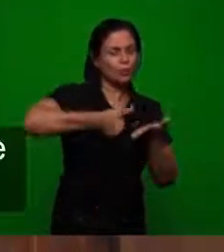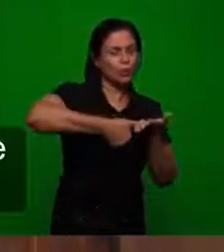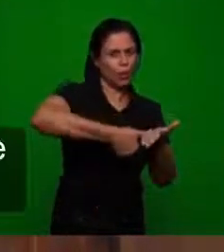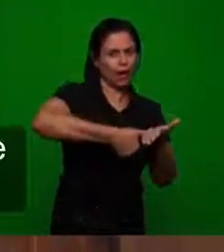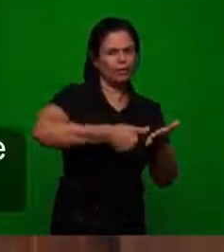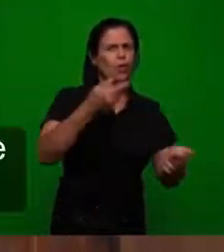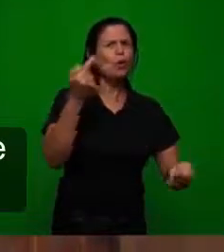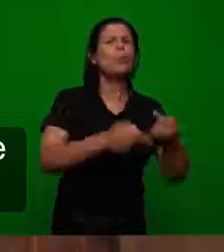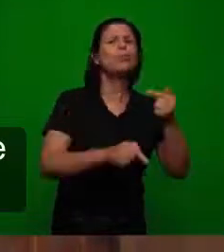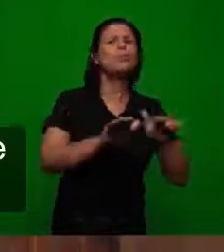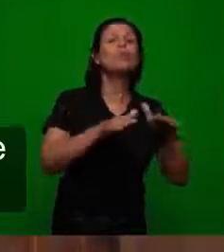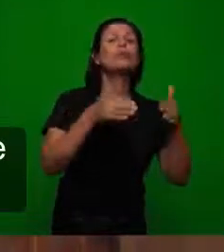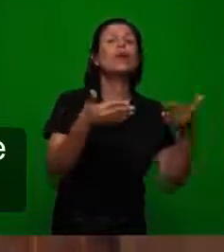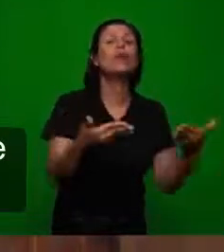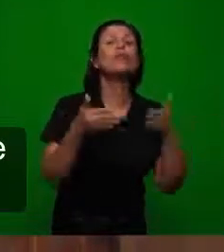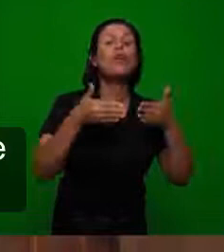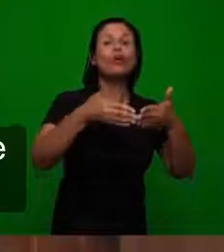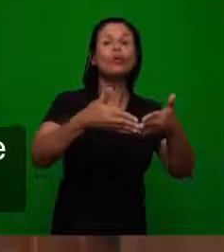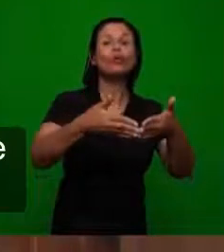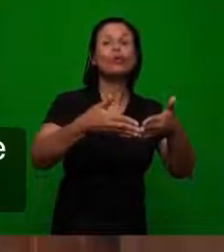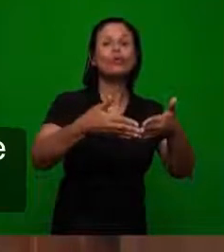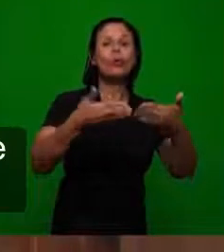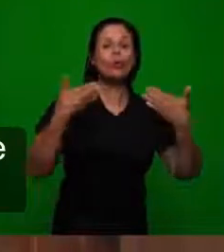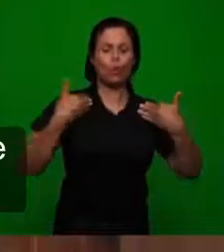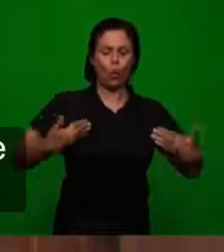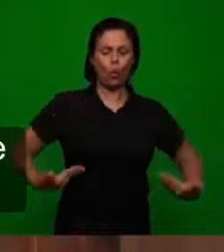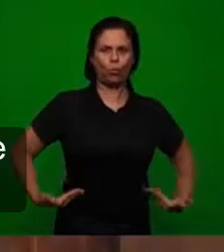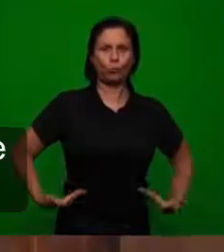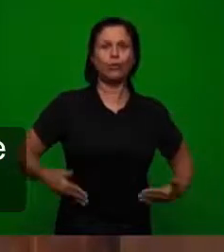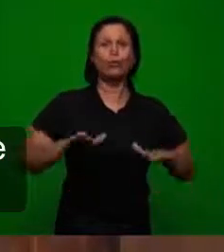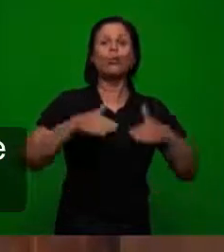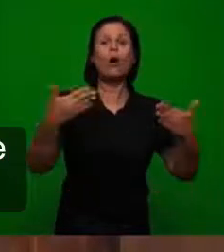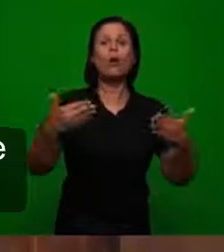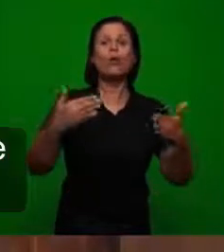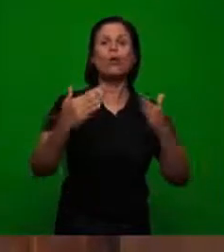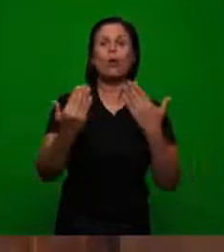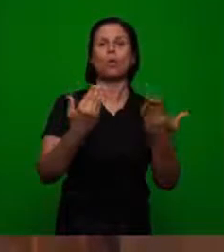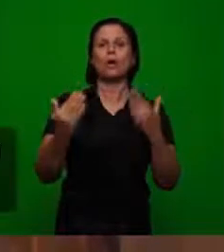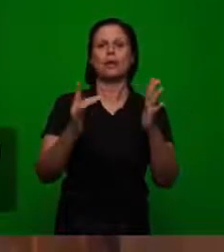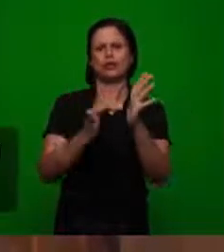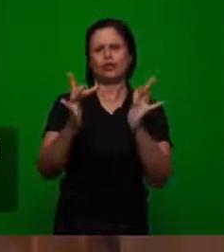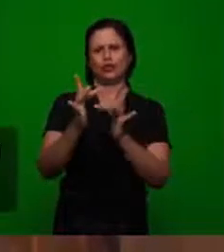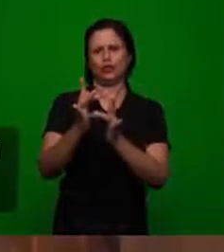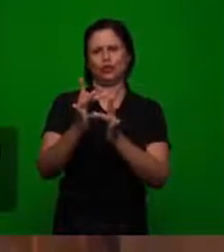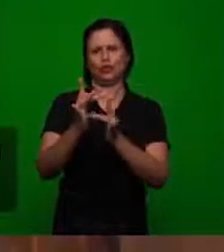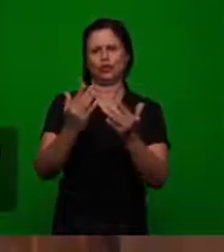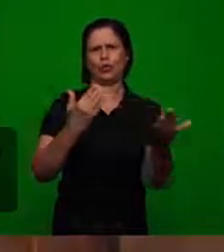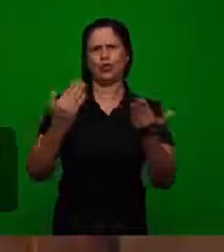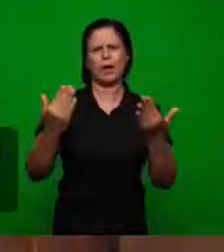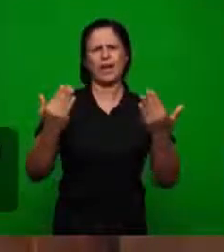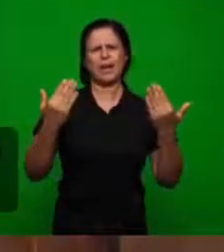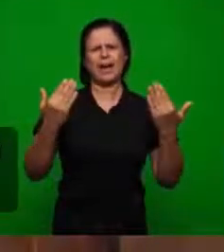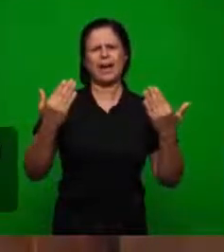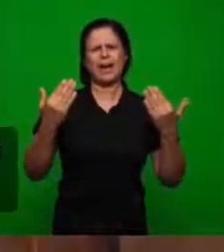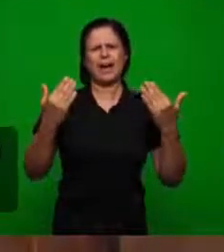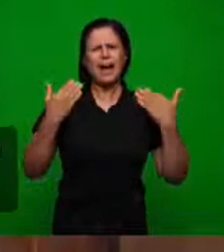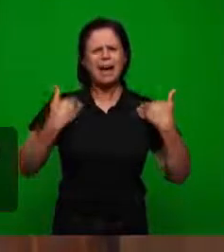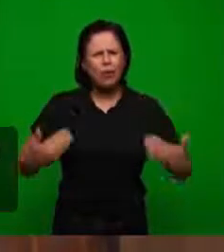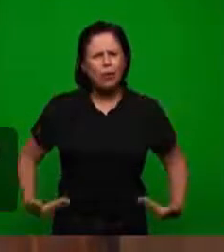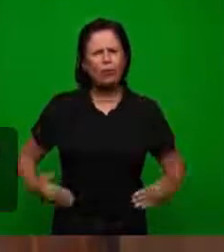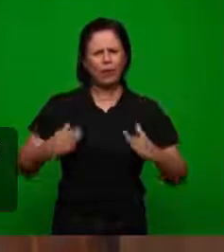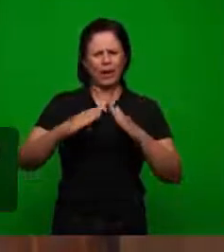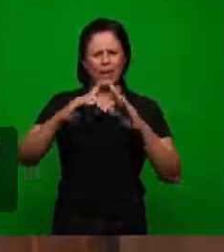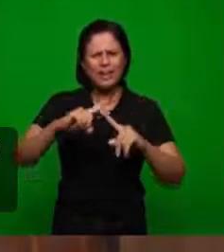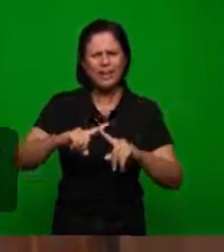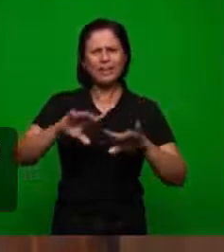a oposição ao corpo, a Jesus, a igreja, então mata, morte, morte física, todo